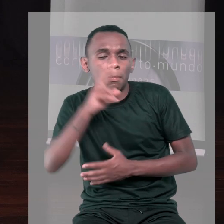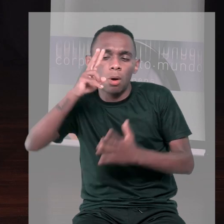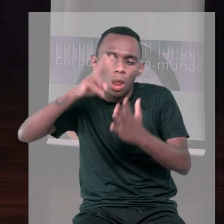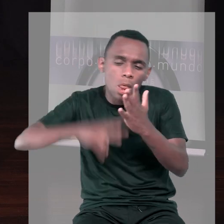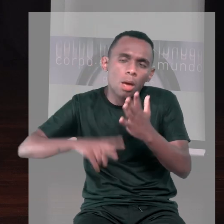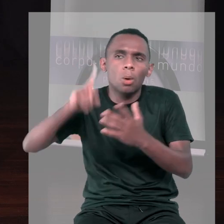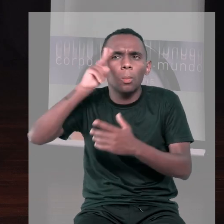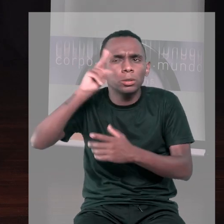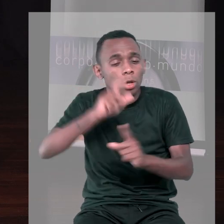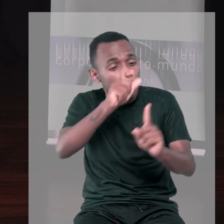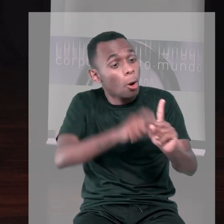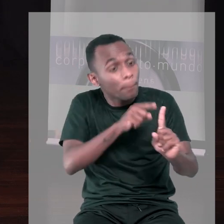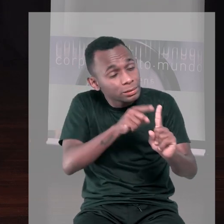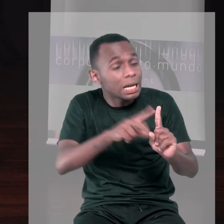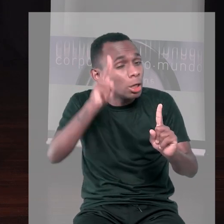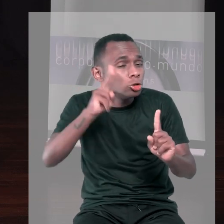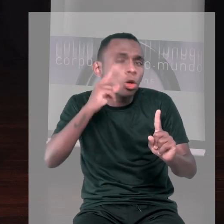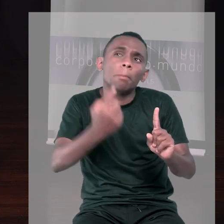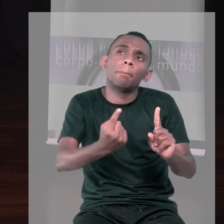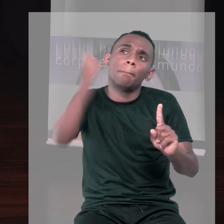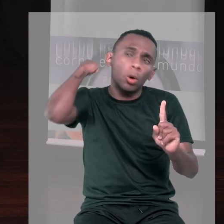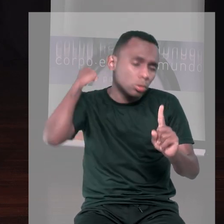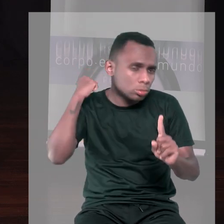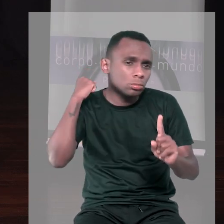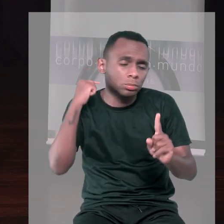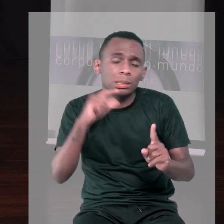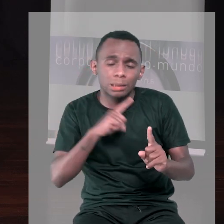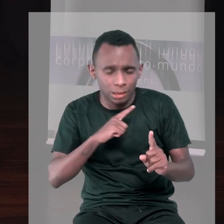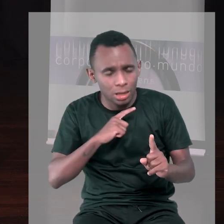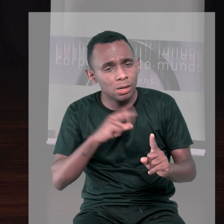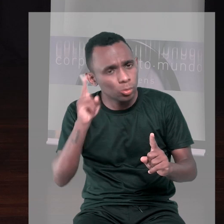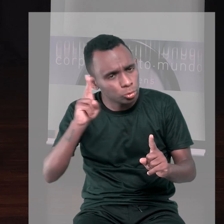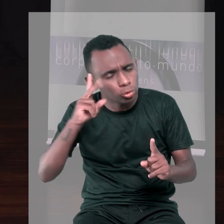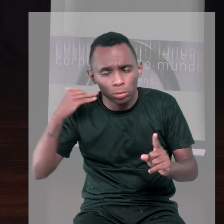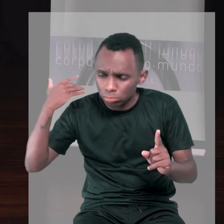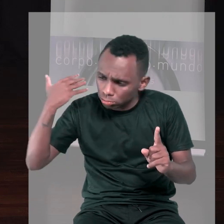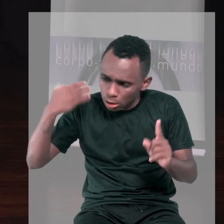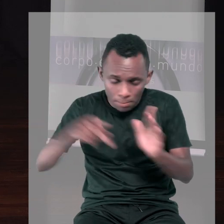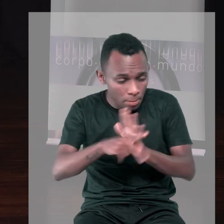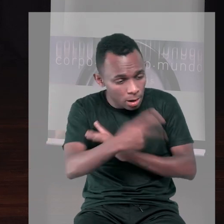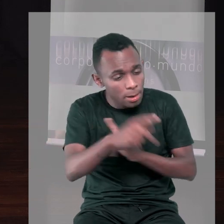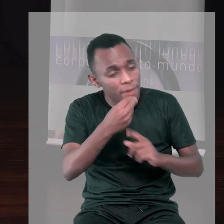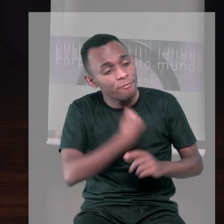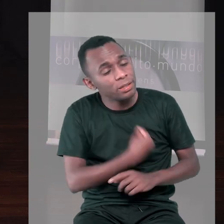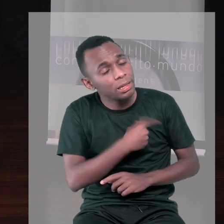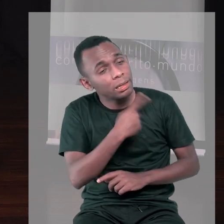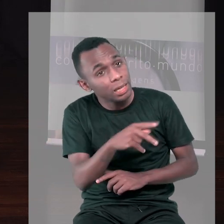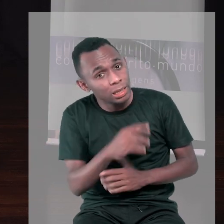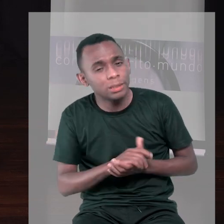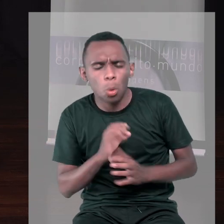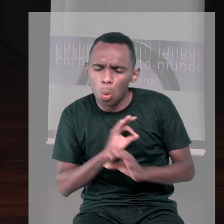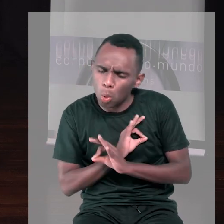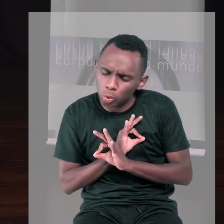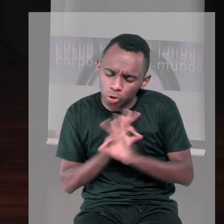autor chamado David Cesarani, uma ótima biografia do Eichmann, e nós vemos que